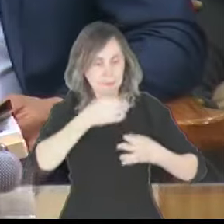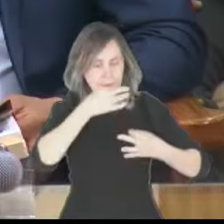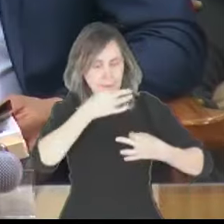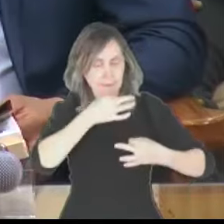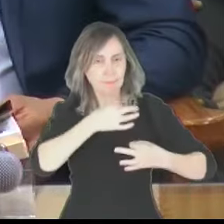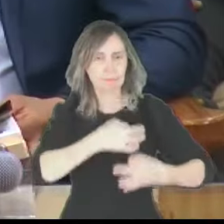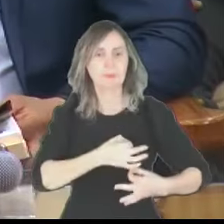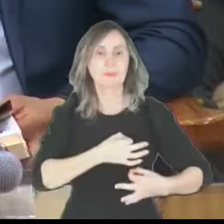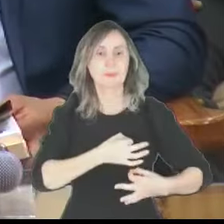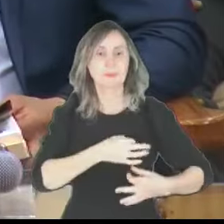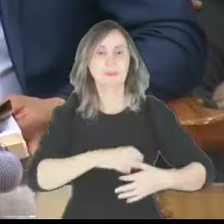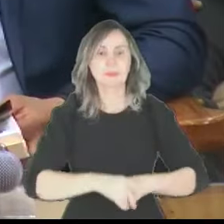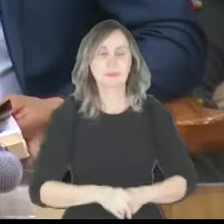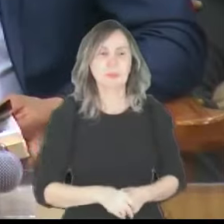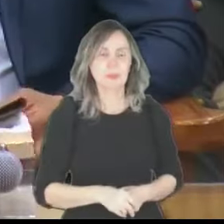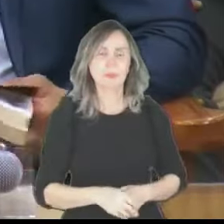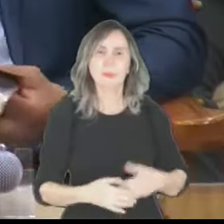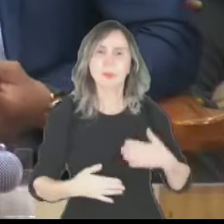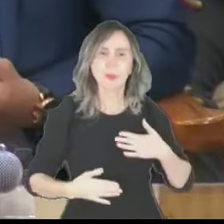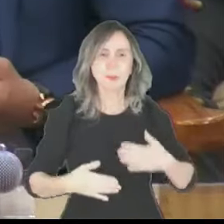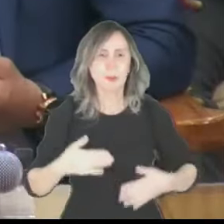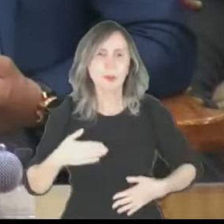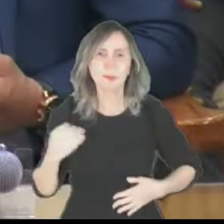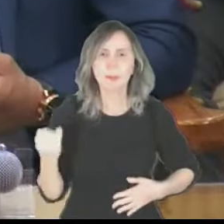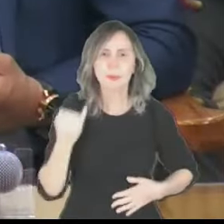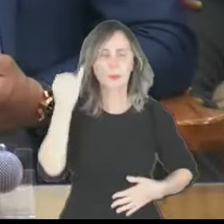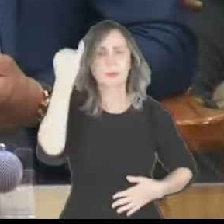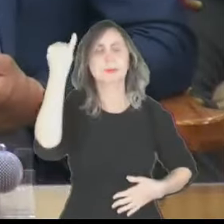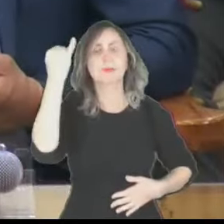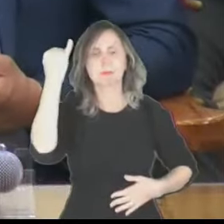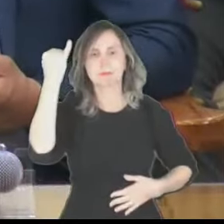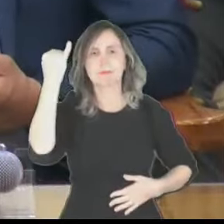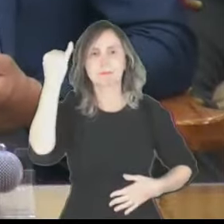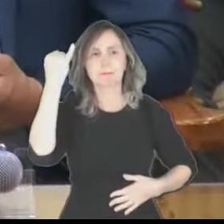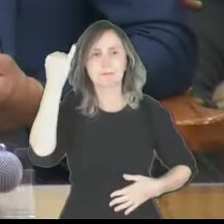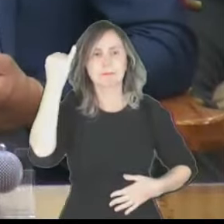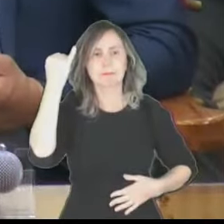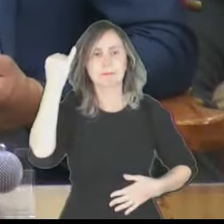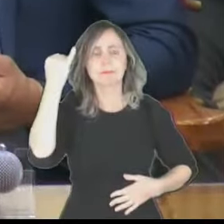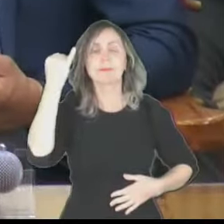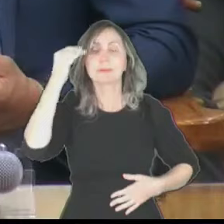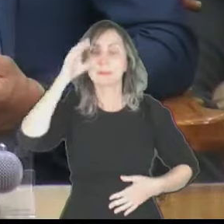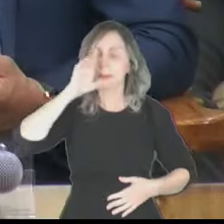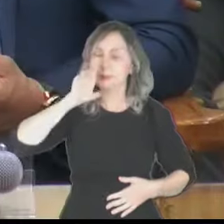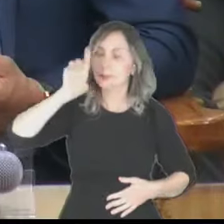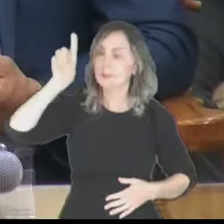O corpo é tão importante na Bíblia que Deus